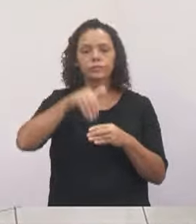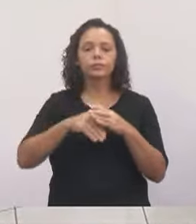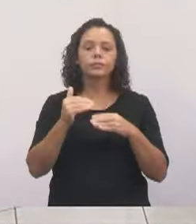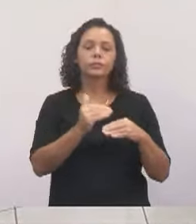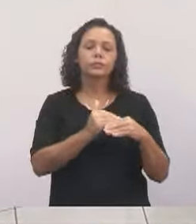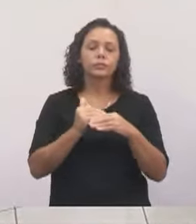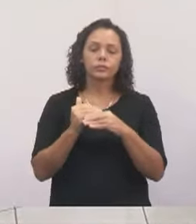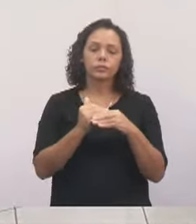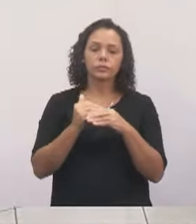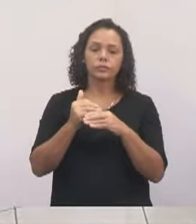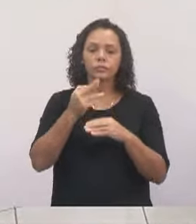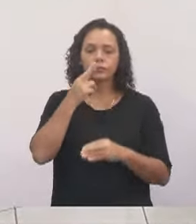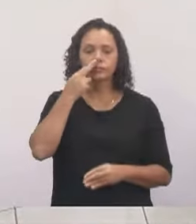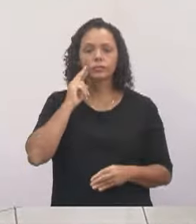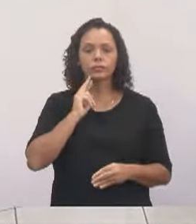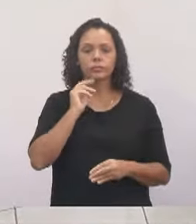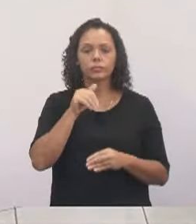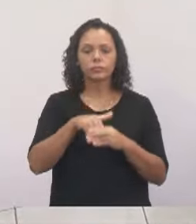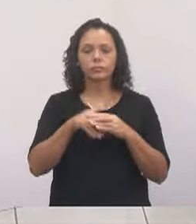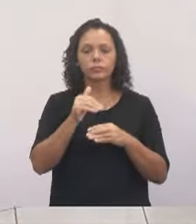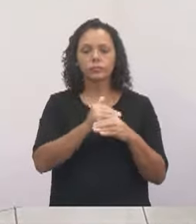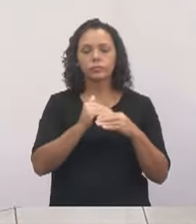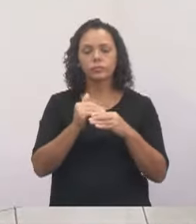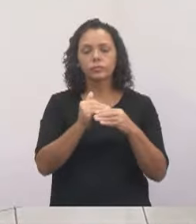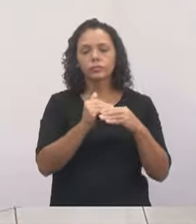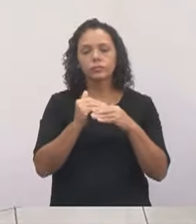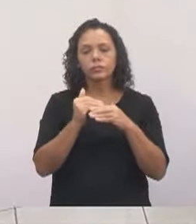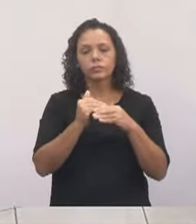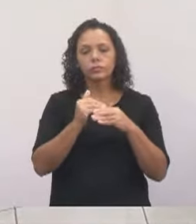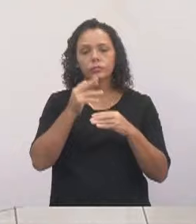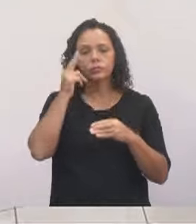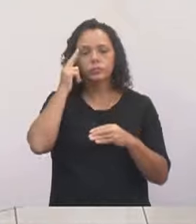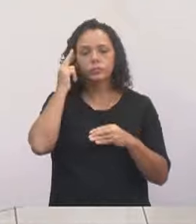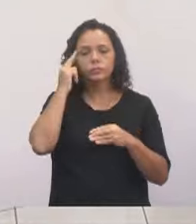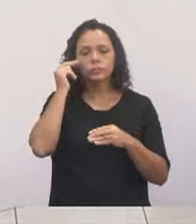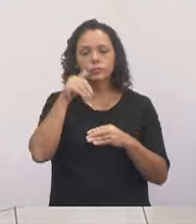Como vota o vereador Rogério Timóteo? Favorável. Como vota o vereador